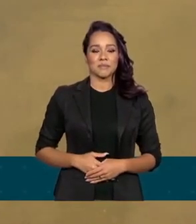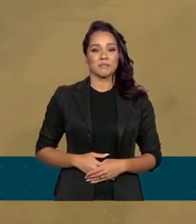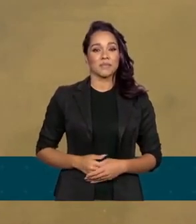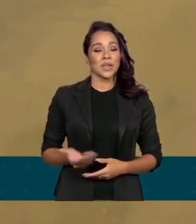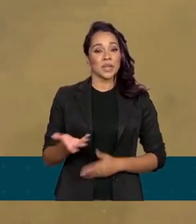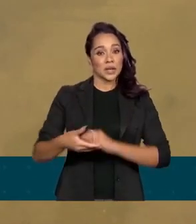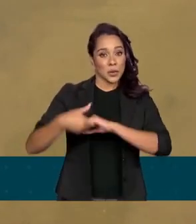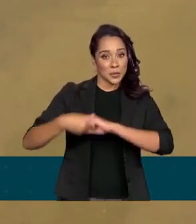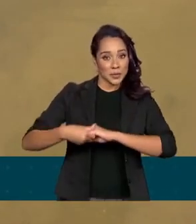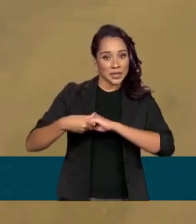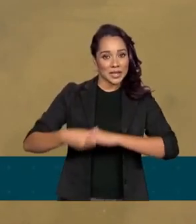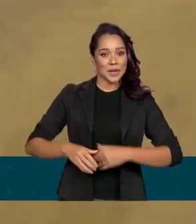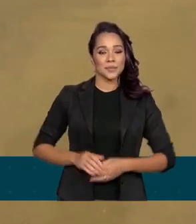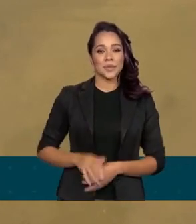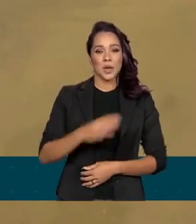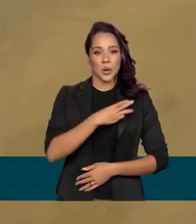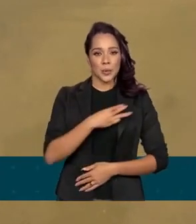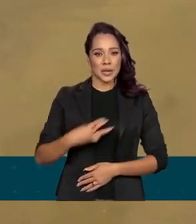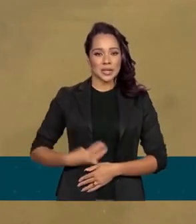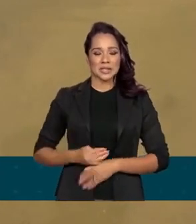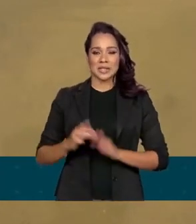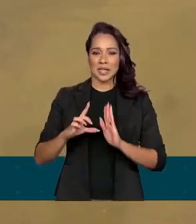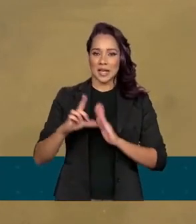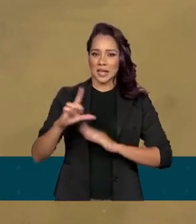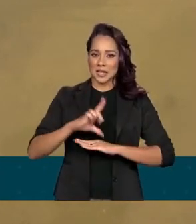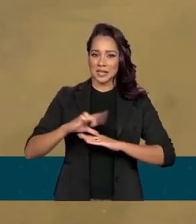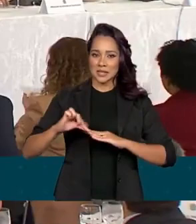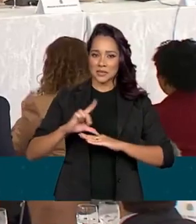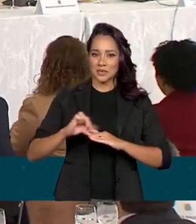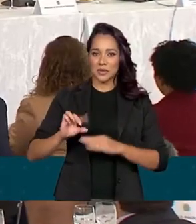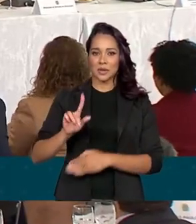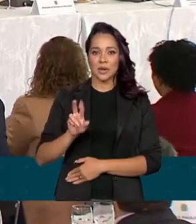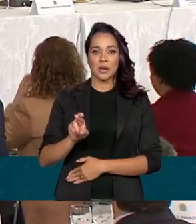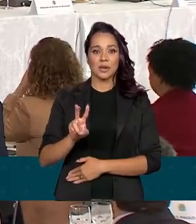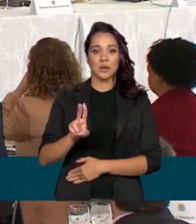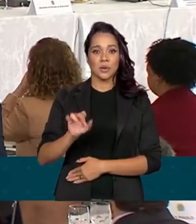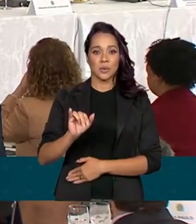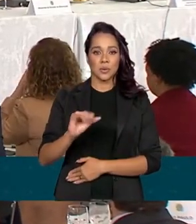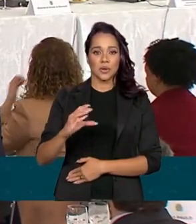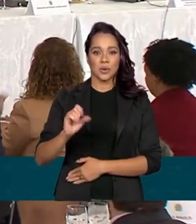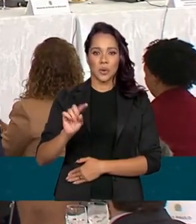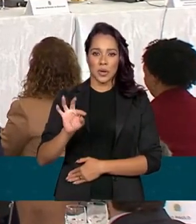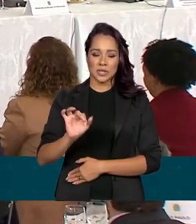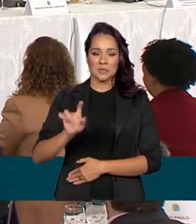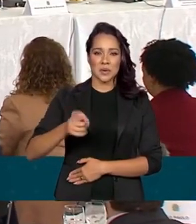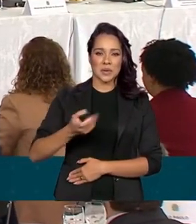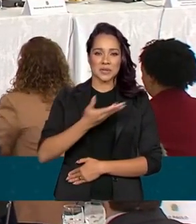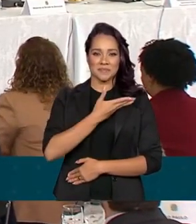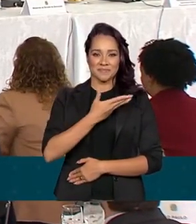Queria cumprimentar o ministro-chefe da Casa Civil, Rui Costa, meu ex-colega governador.